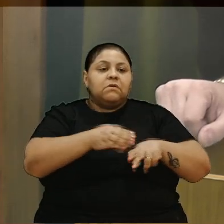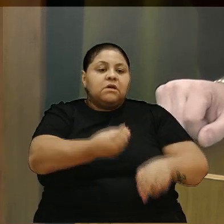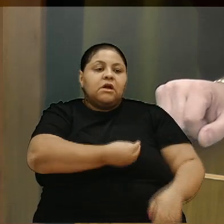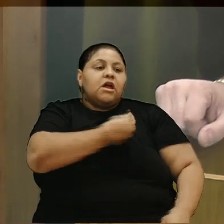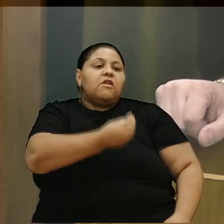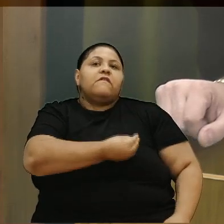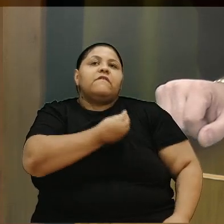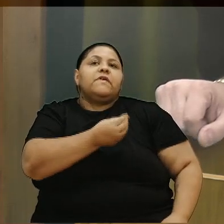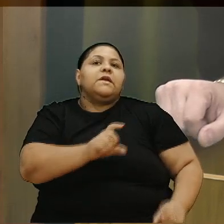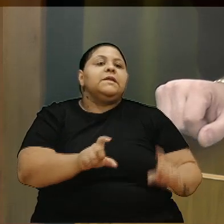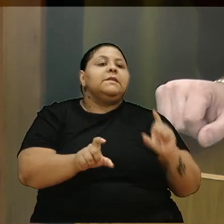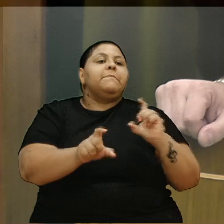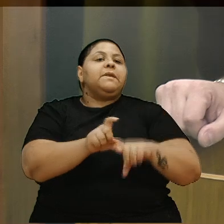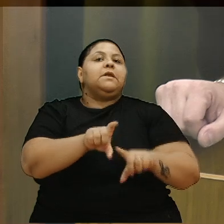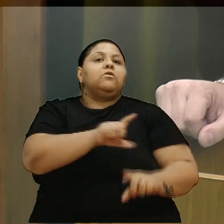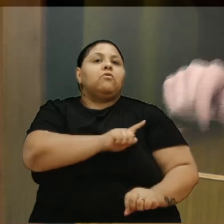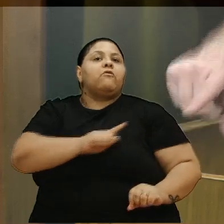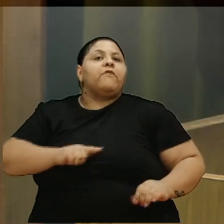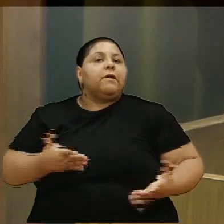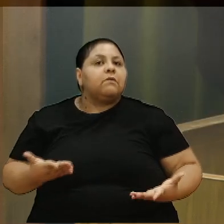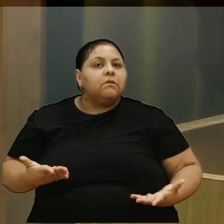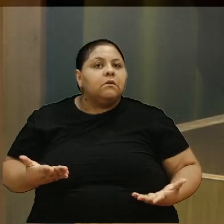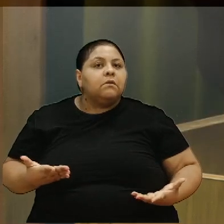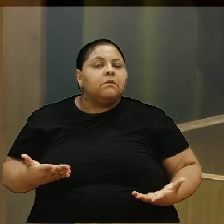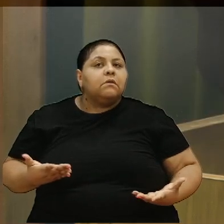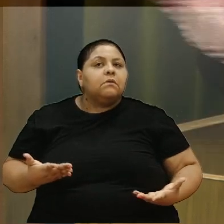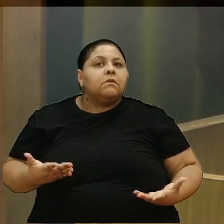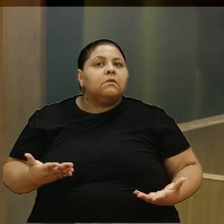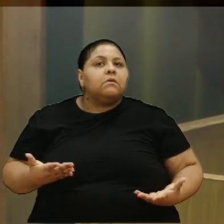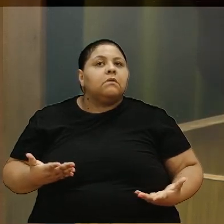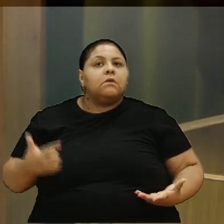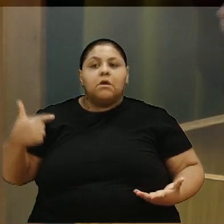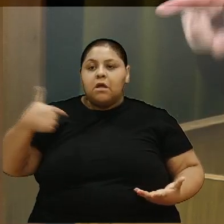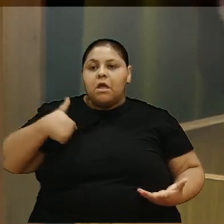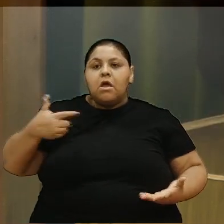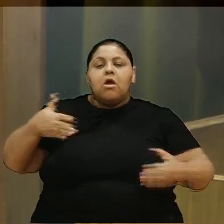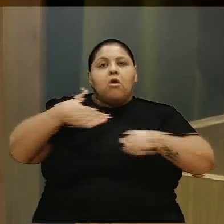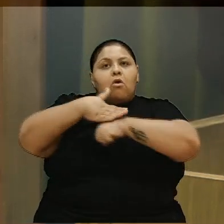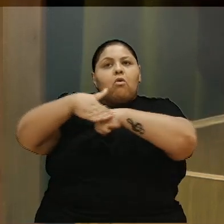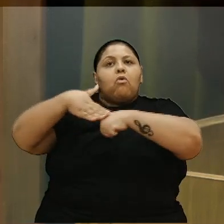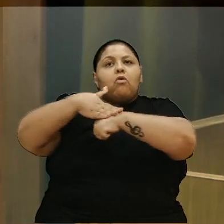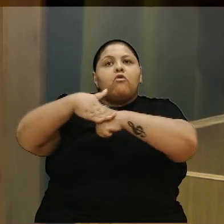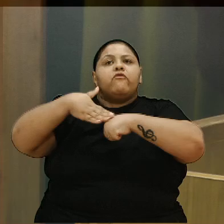custas do governo. E por diversas vezes, eu já conversei,